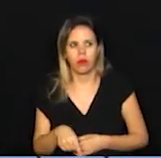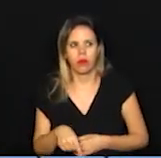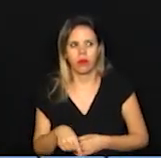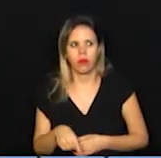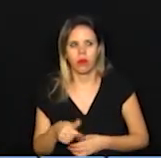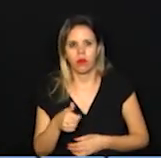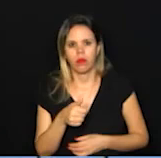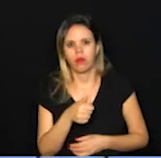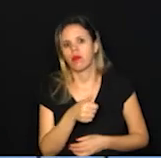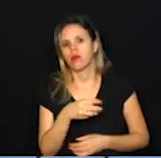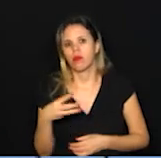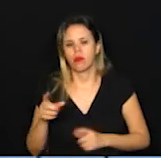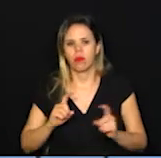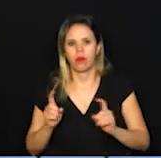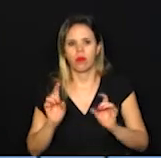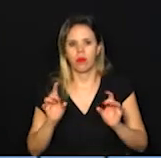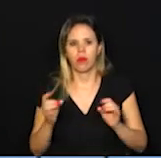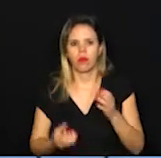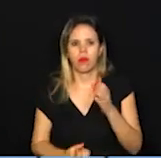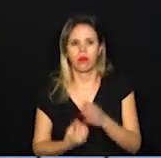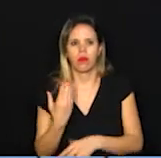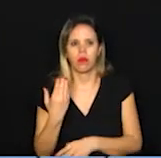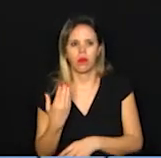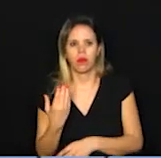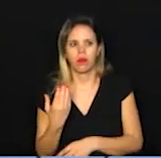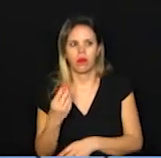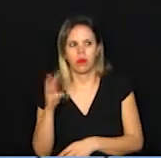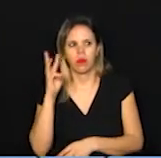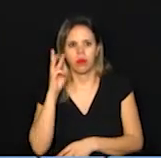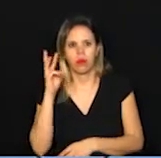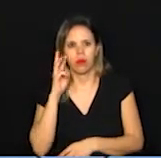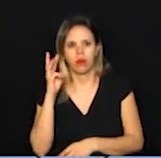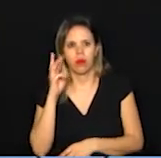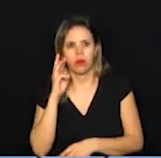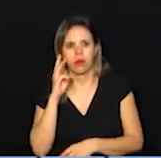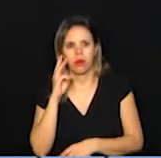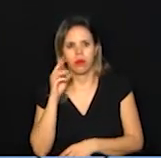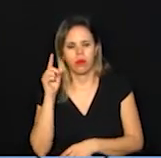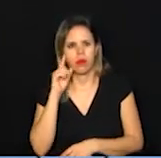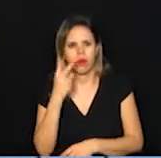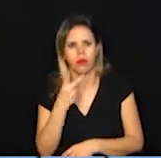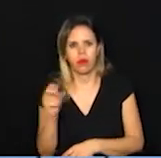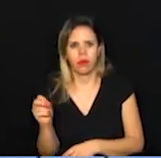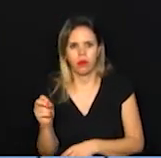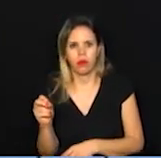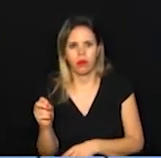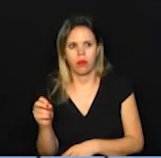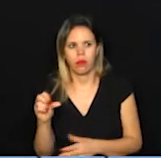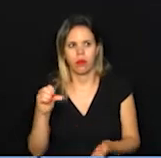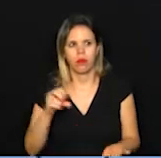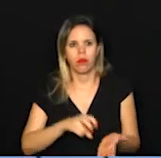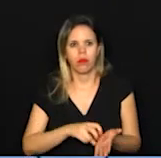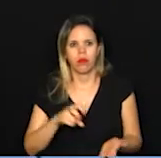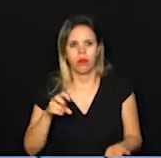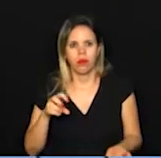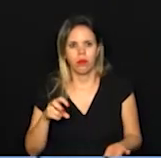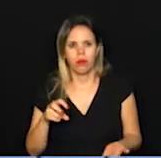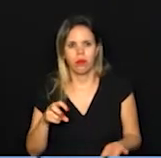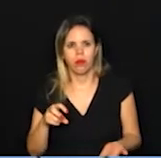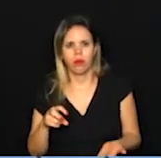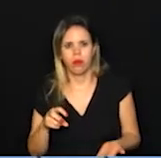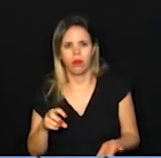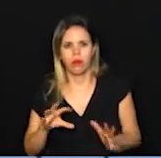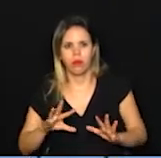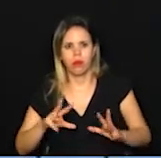13ª reunião extraordinária vai acontecer na terça-feira, dia 20 de abril, a partir das 9 horas da manhã. E